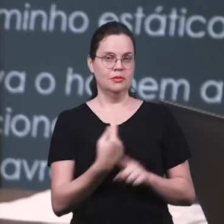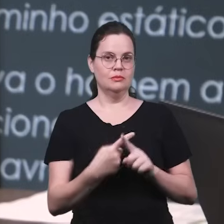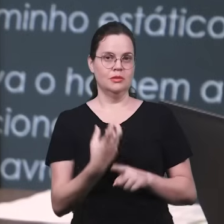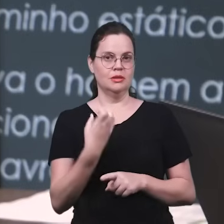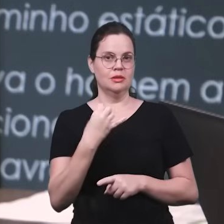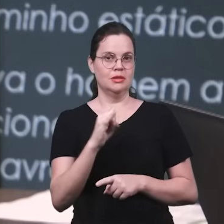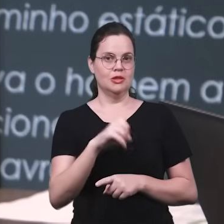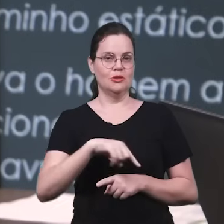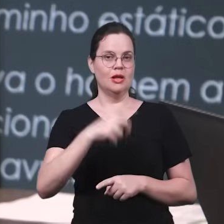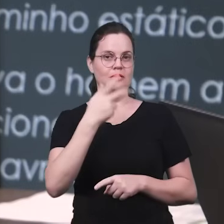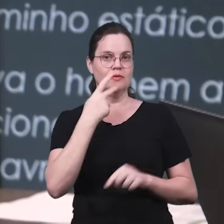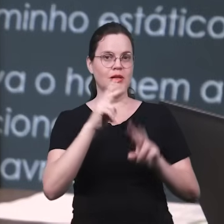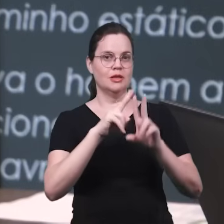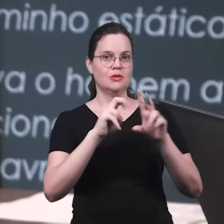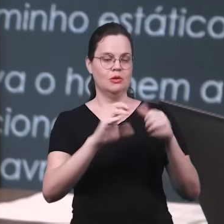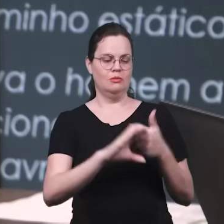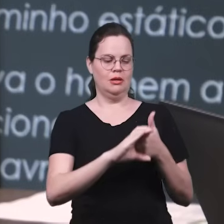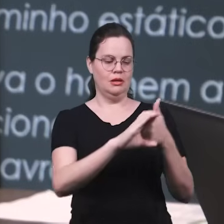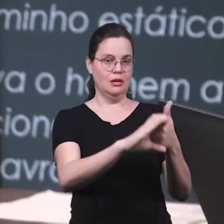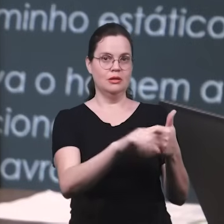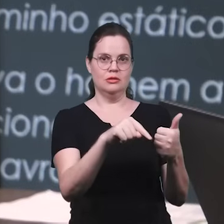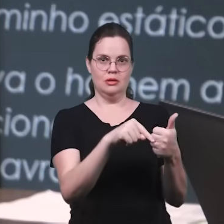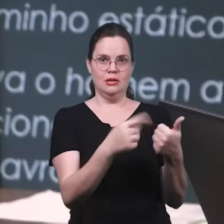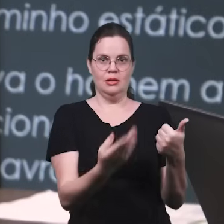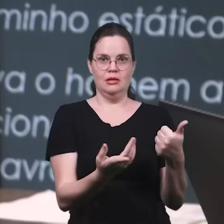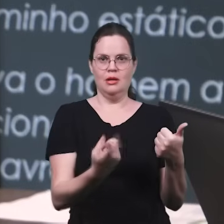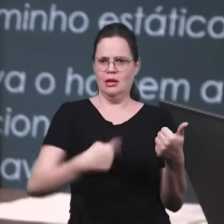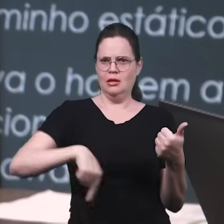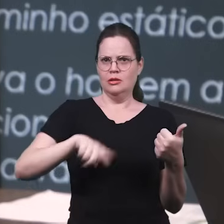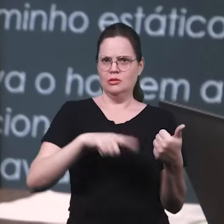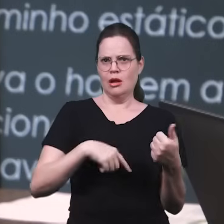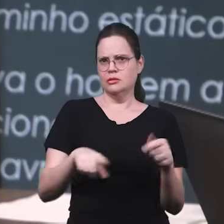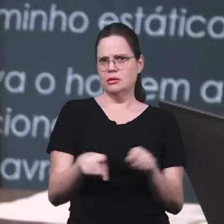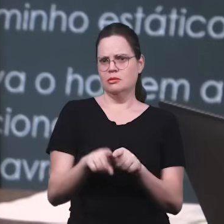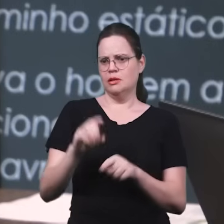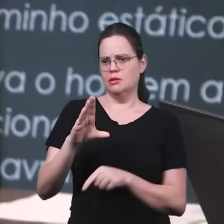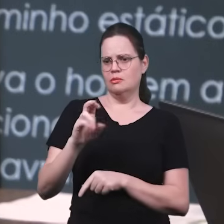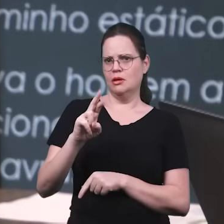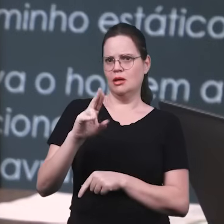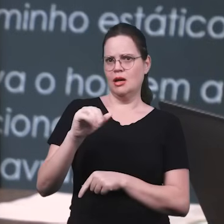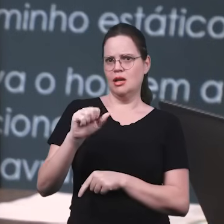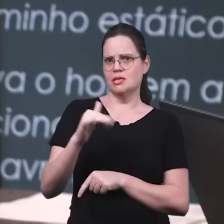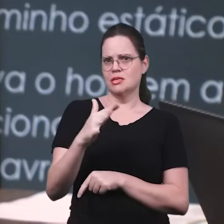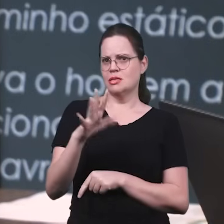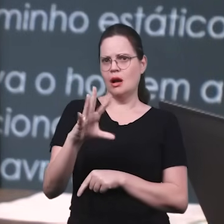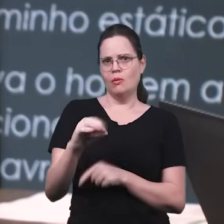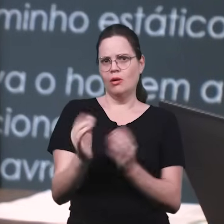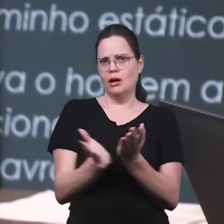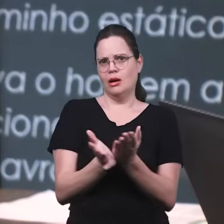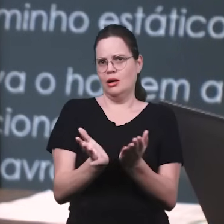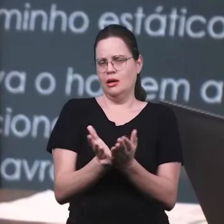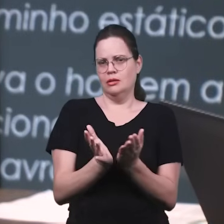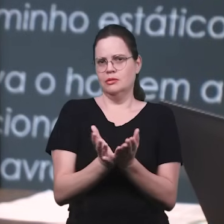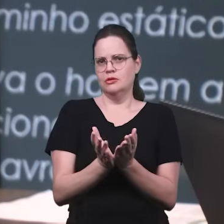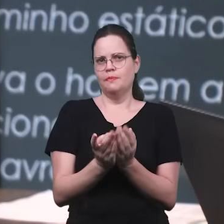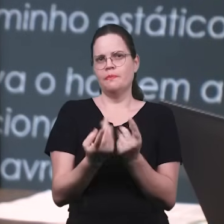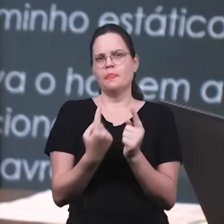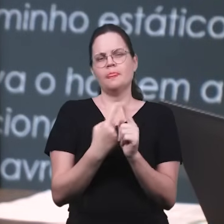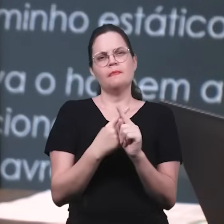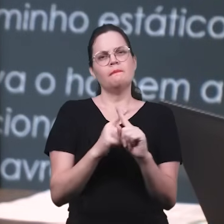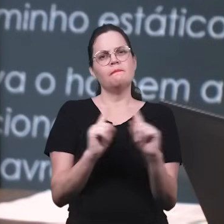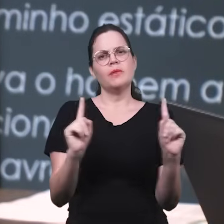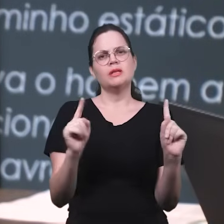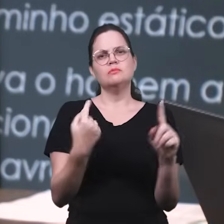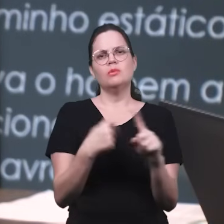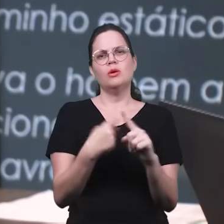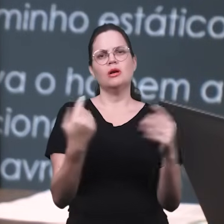de cristianismo, nós também somos cristãos, nós, igreja. Né? E por que é que nós estamos